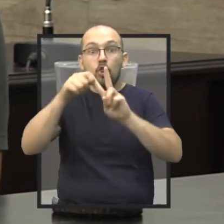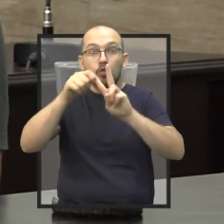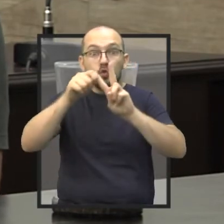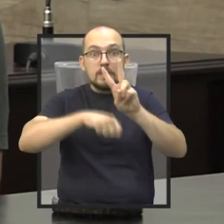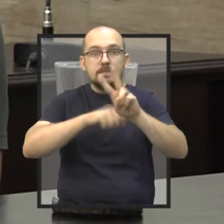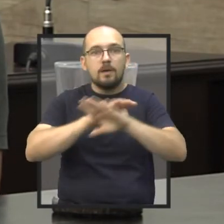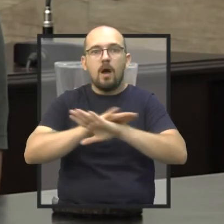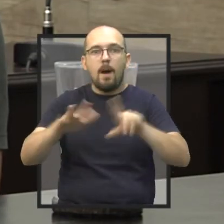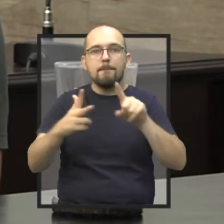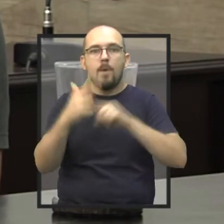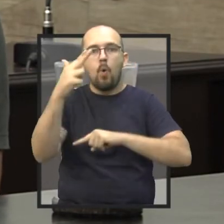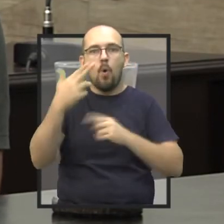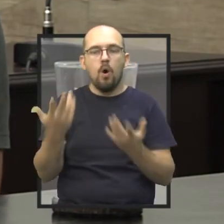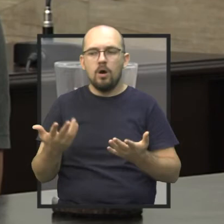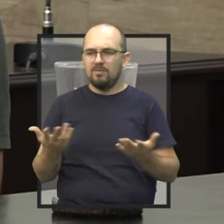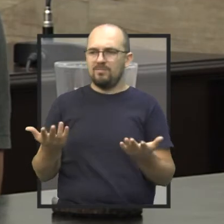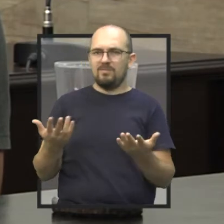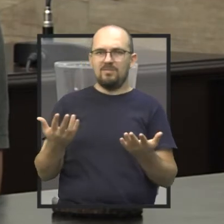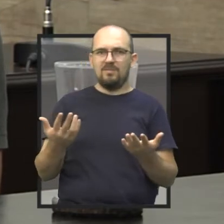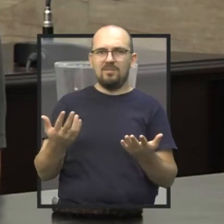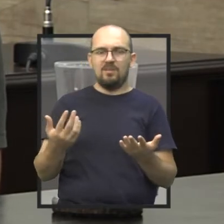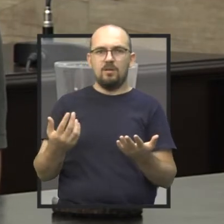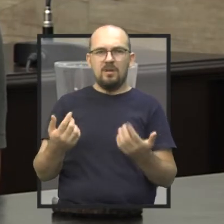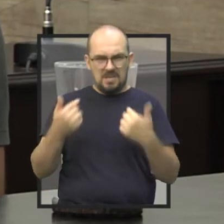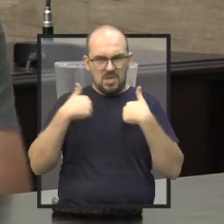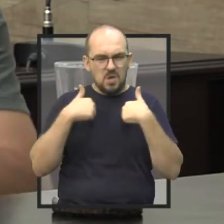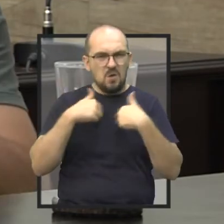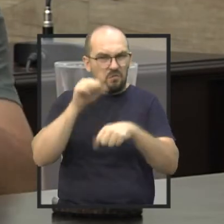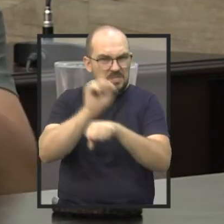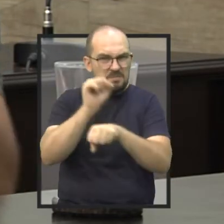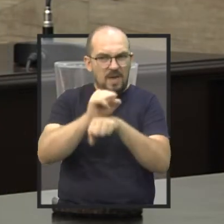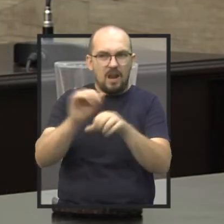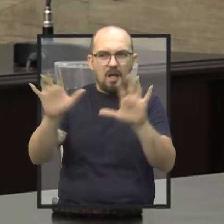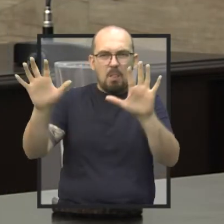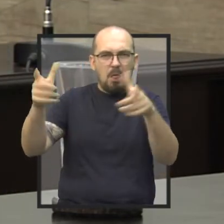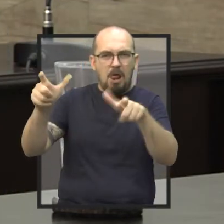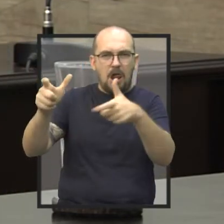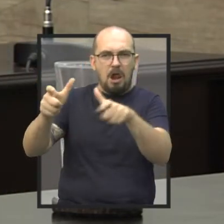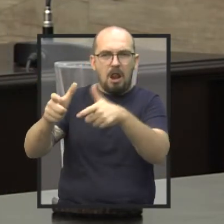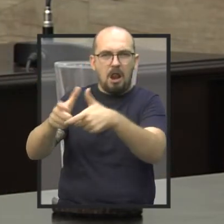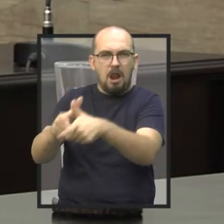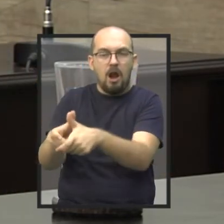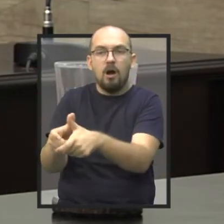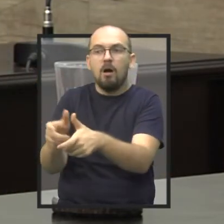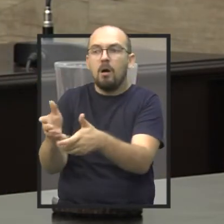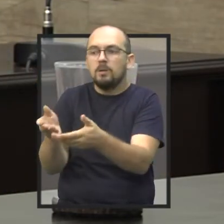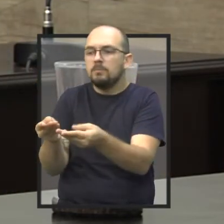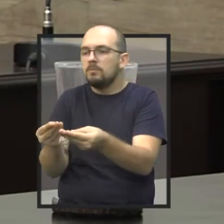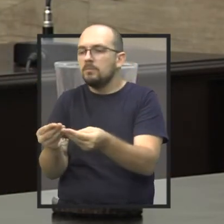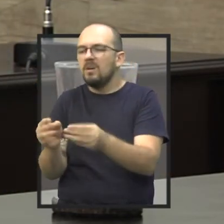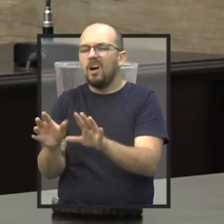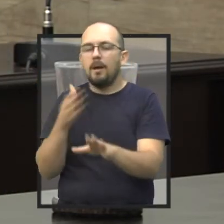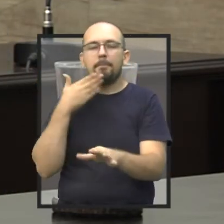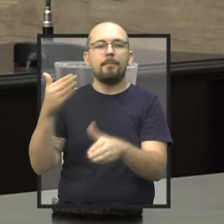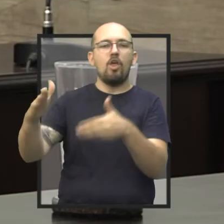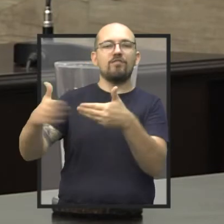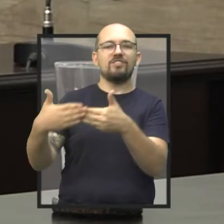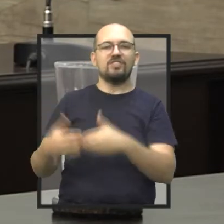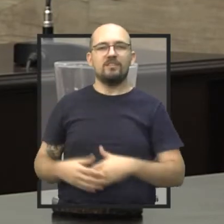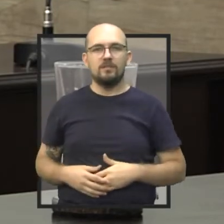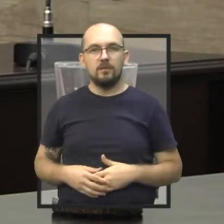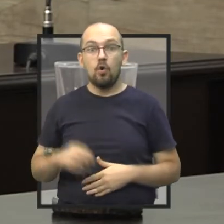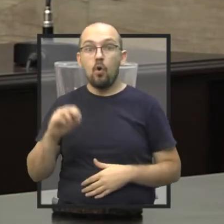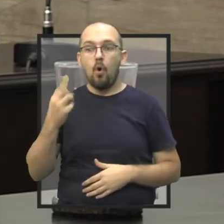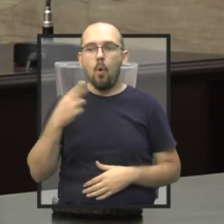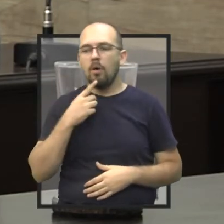de serviço. Então vou esperar a gente sucatear a secretaria inteira para ou desfazer ela, ou